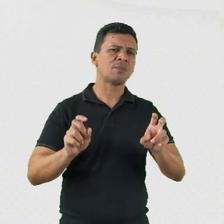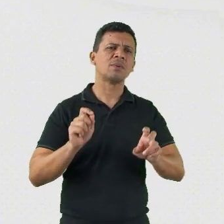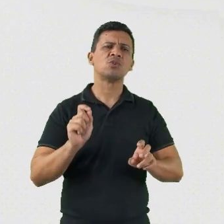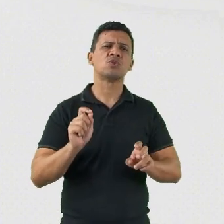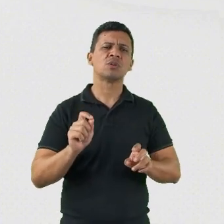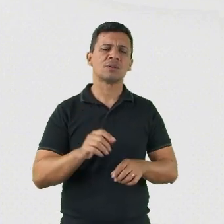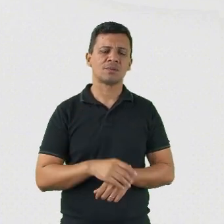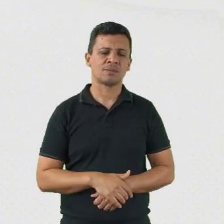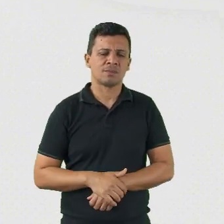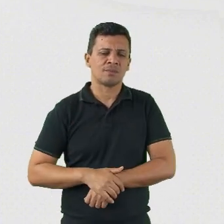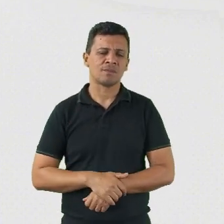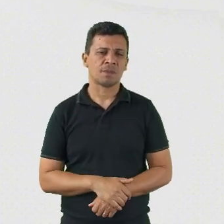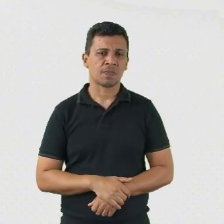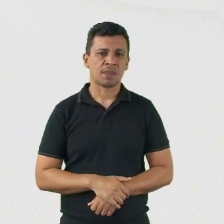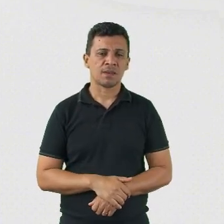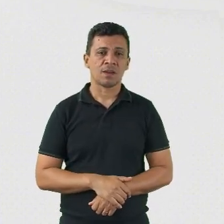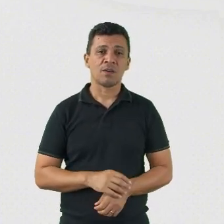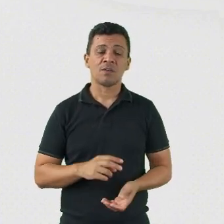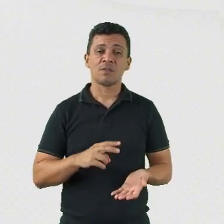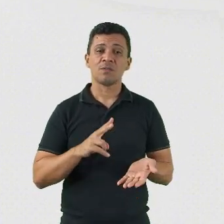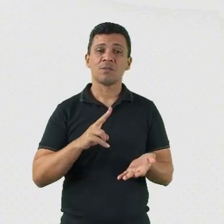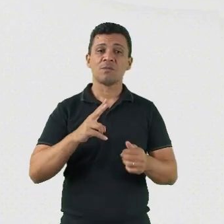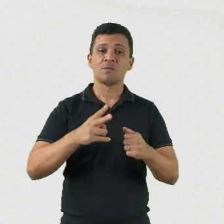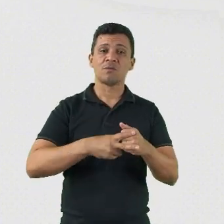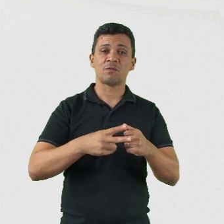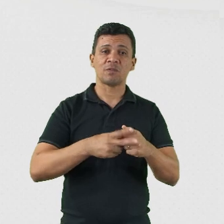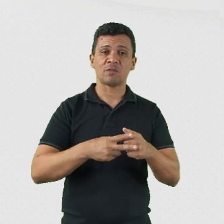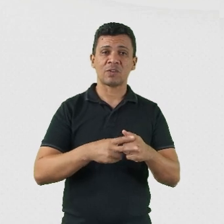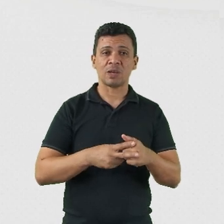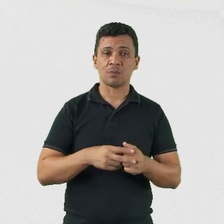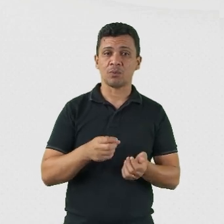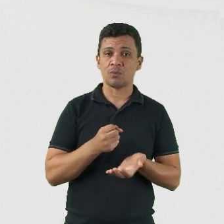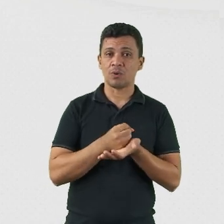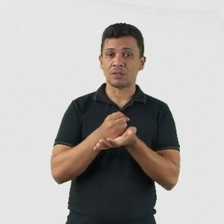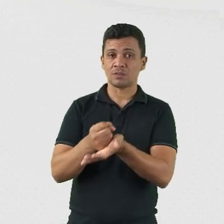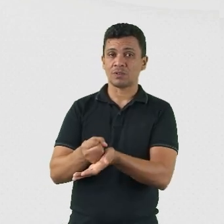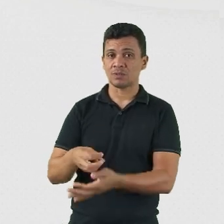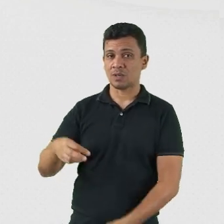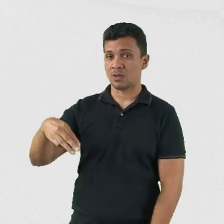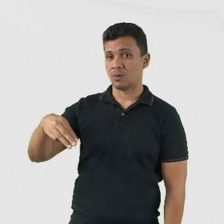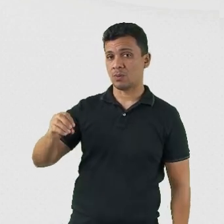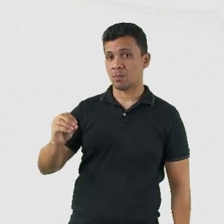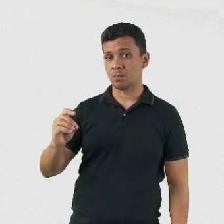pouquinho sobre verbos modais, que são esses verbos auxiliares,